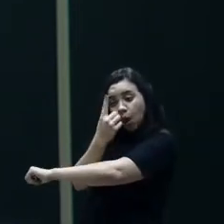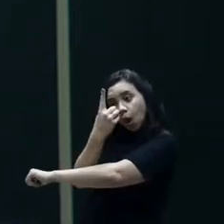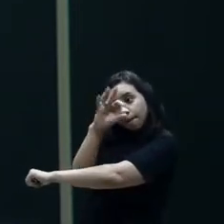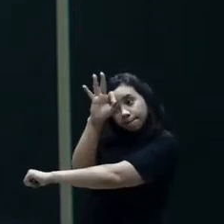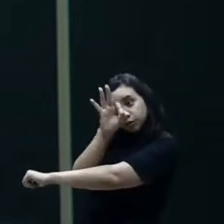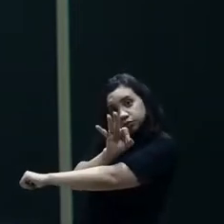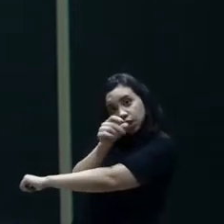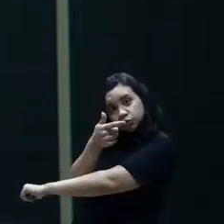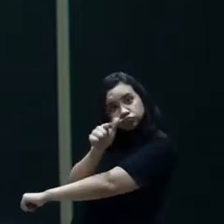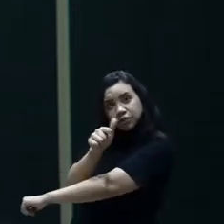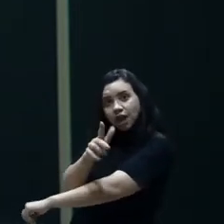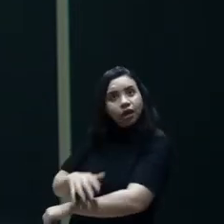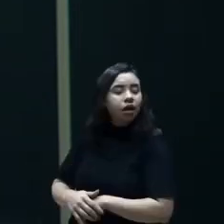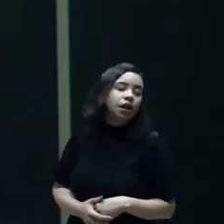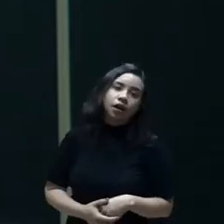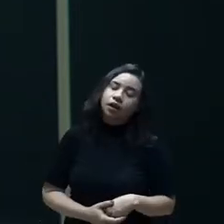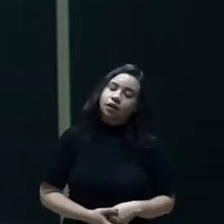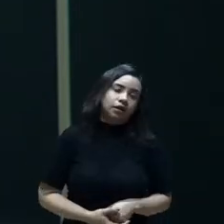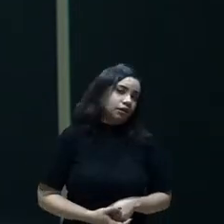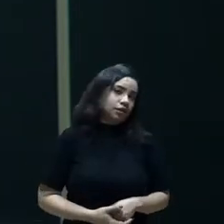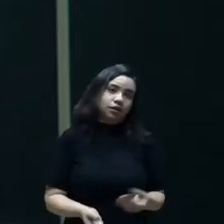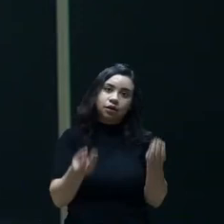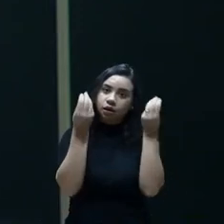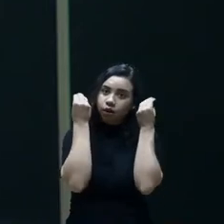Ânimo para esse prazer você tem.